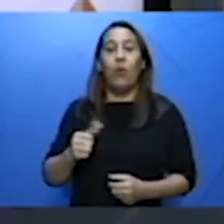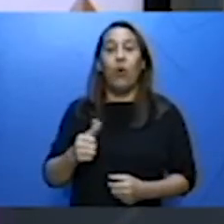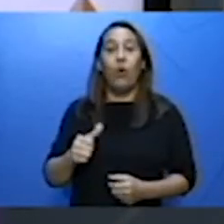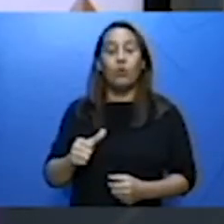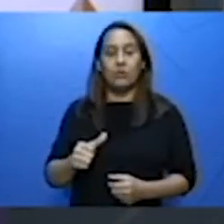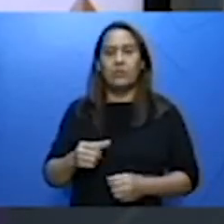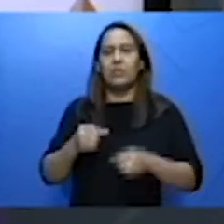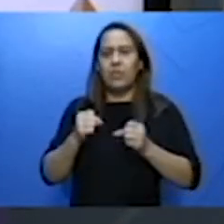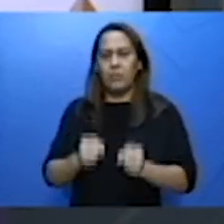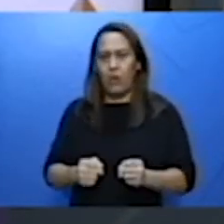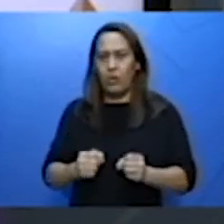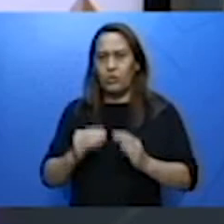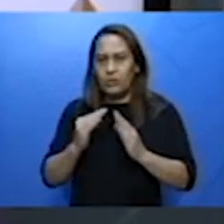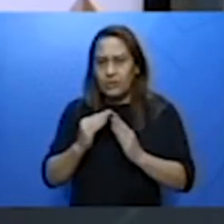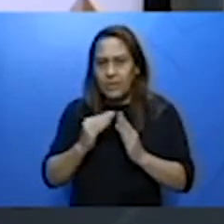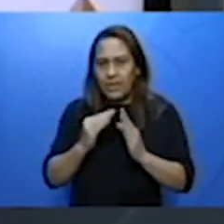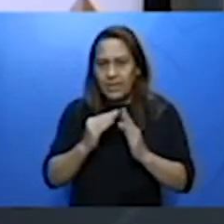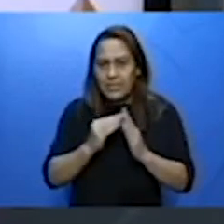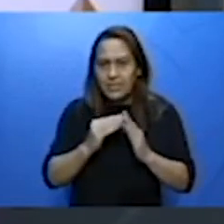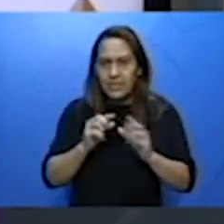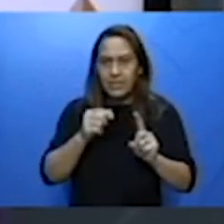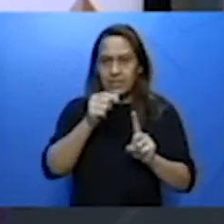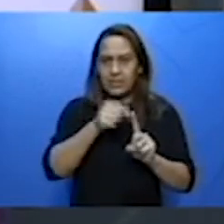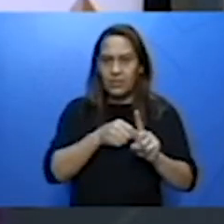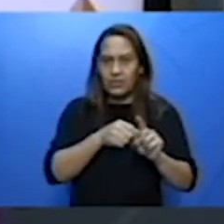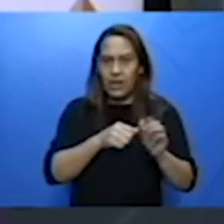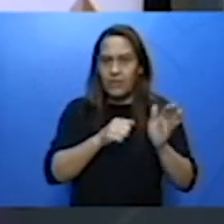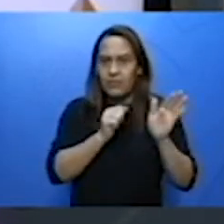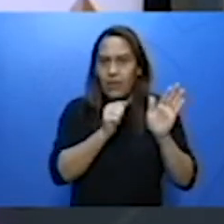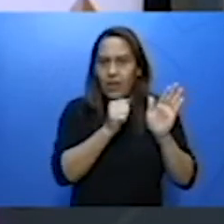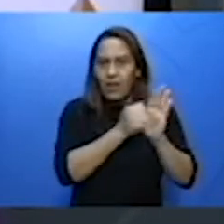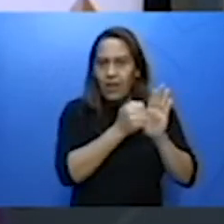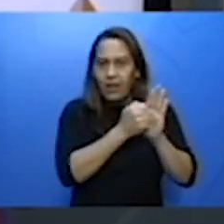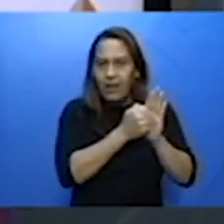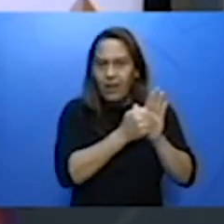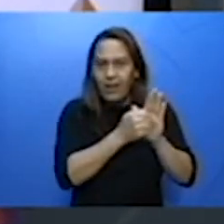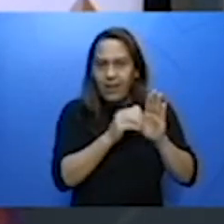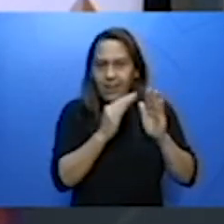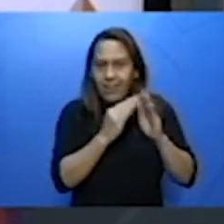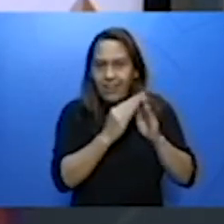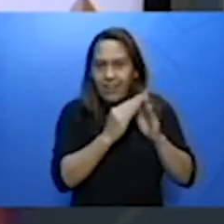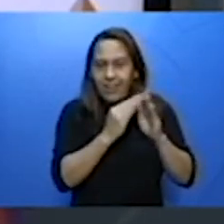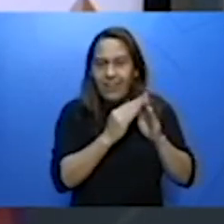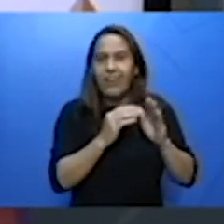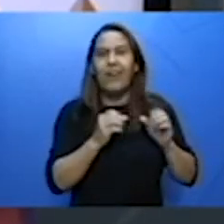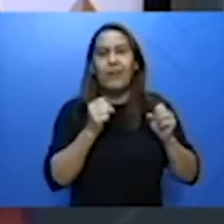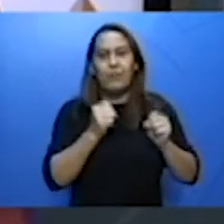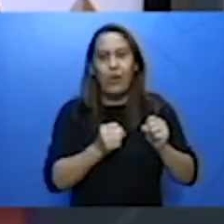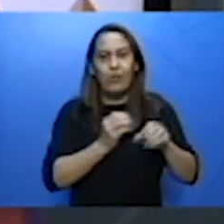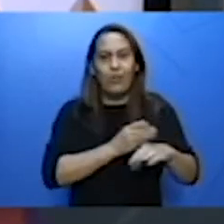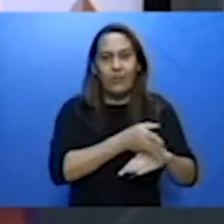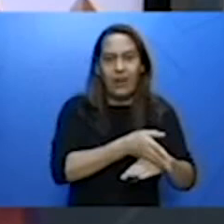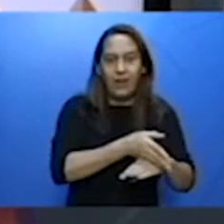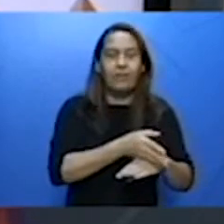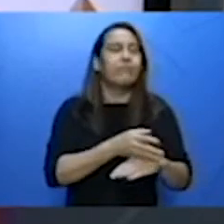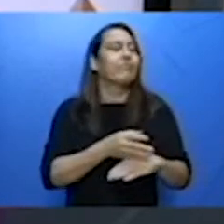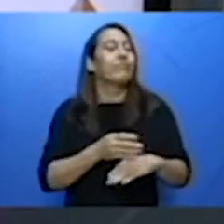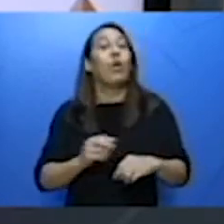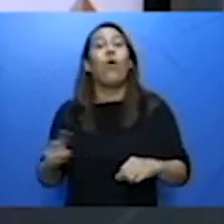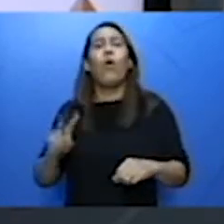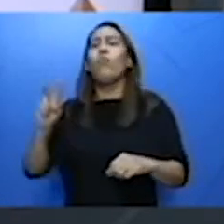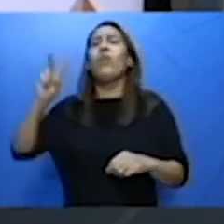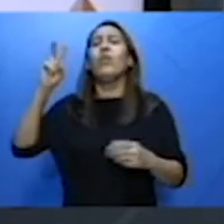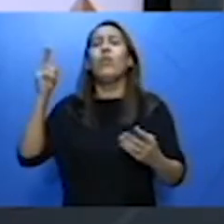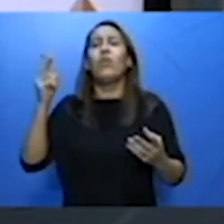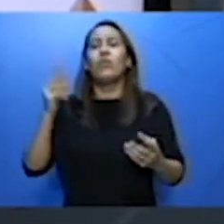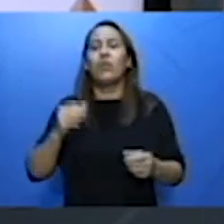Vamos perguntar. Unidade, posso morar aí? Depende. Quanto que você é?